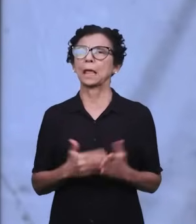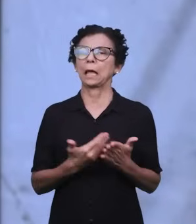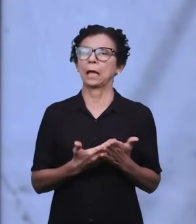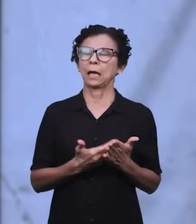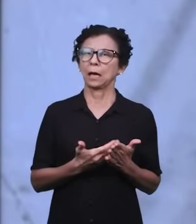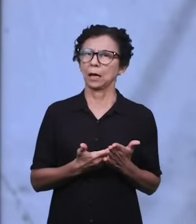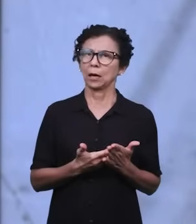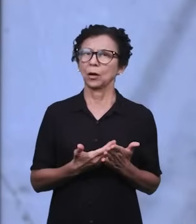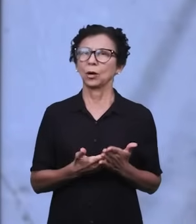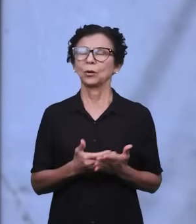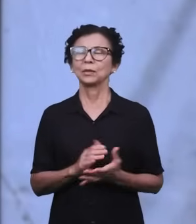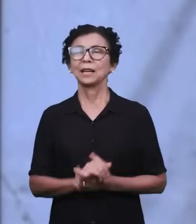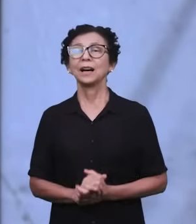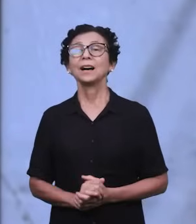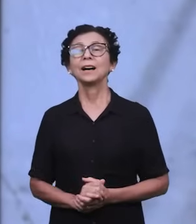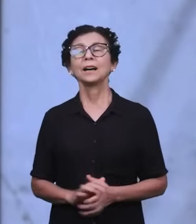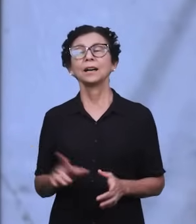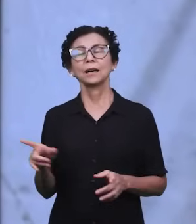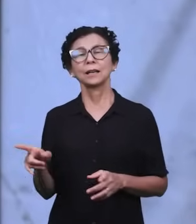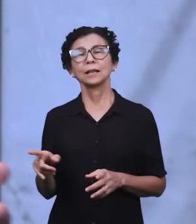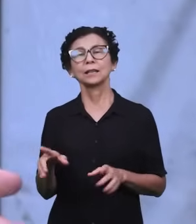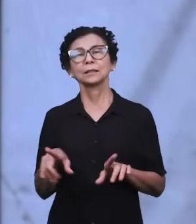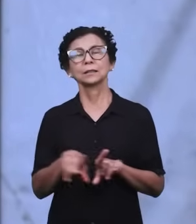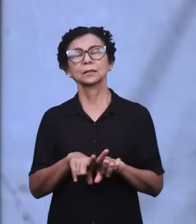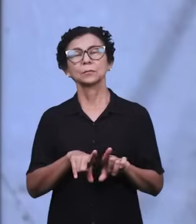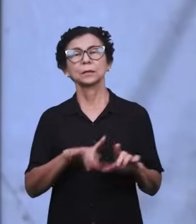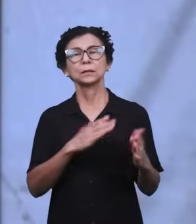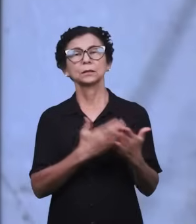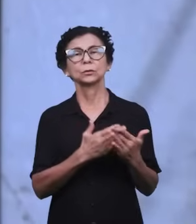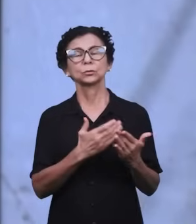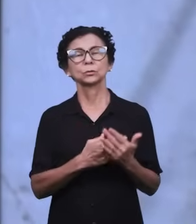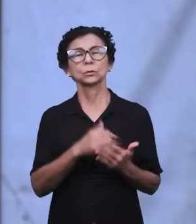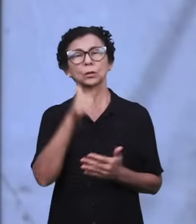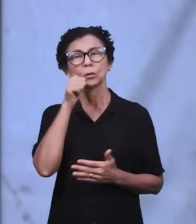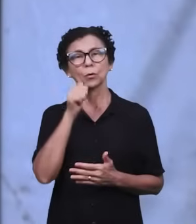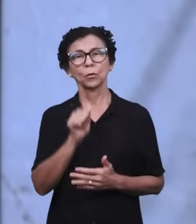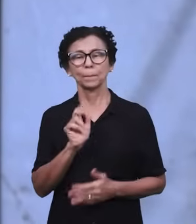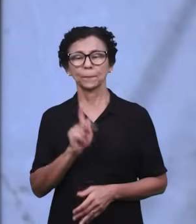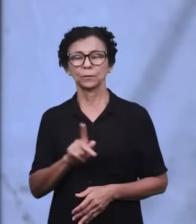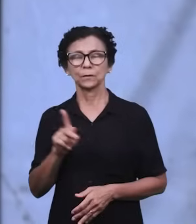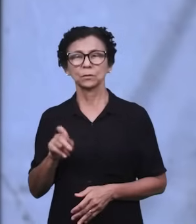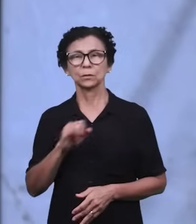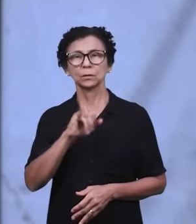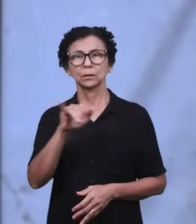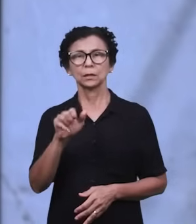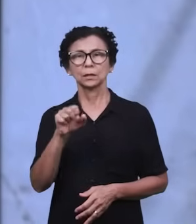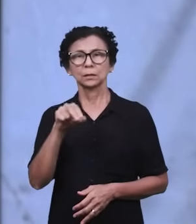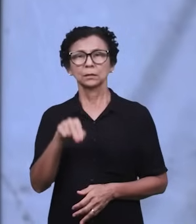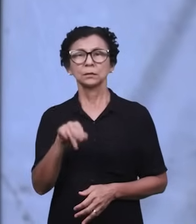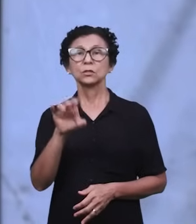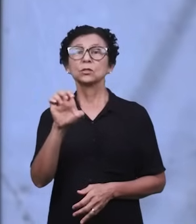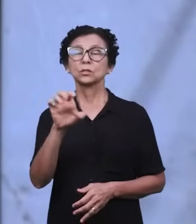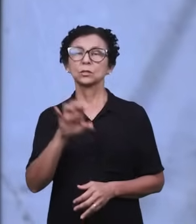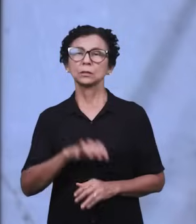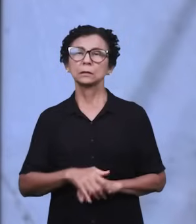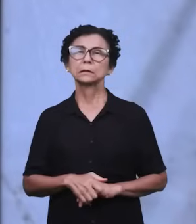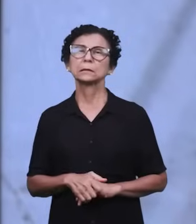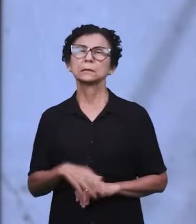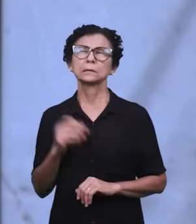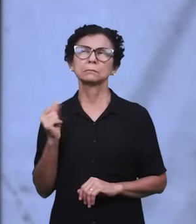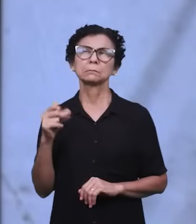feito com ela através de aulas, inclusive com a professora Jane, né, que é a irmã Jane Gonçalves,